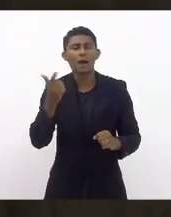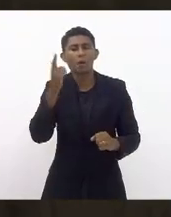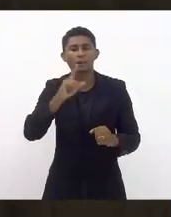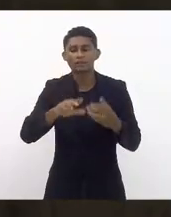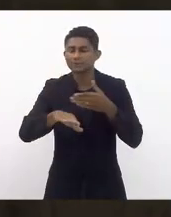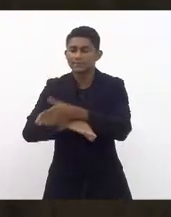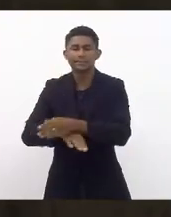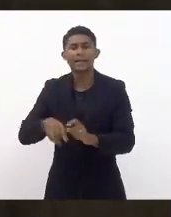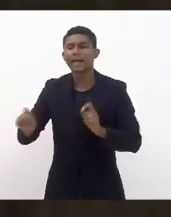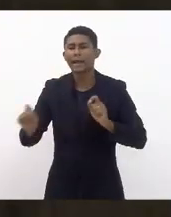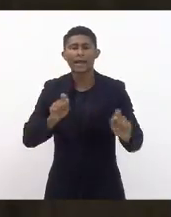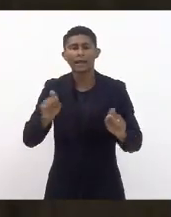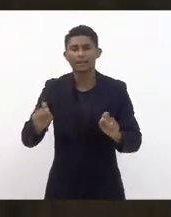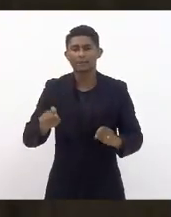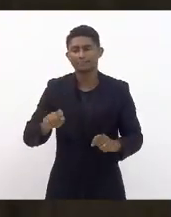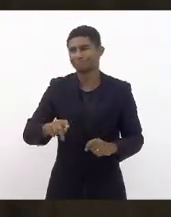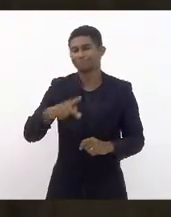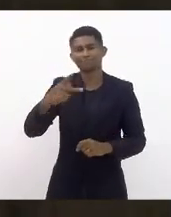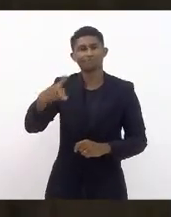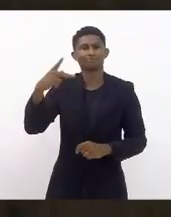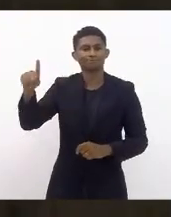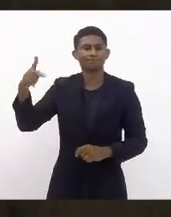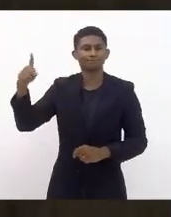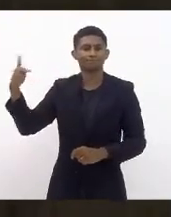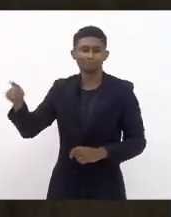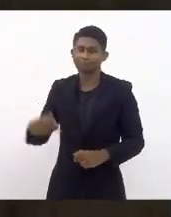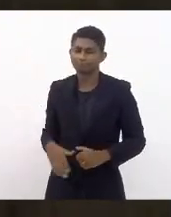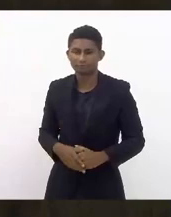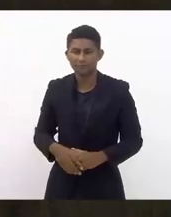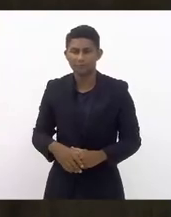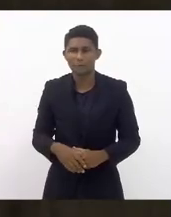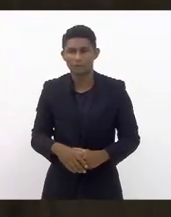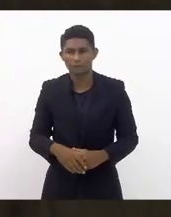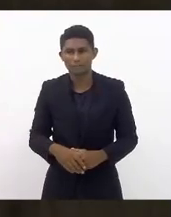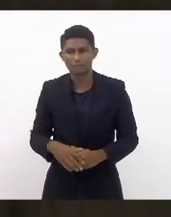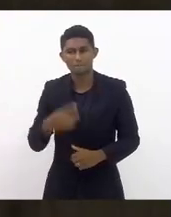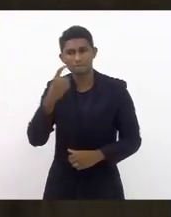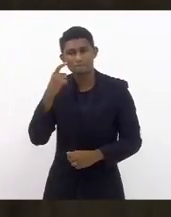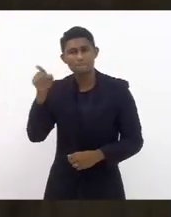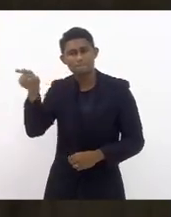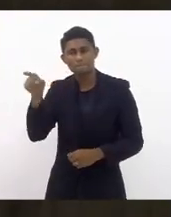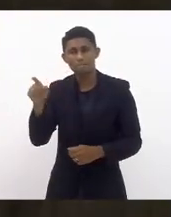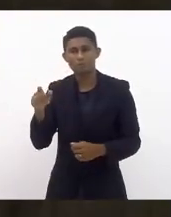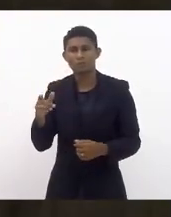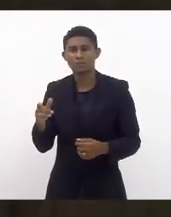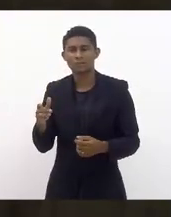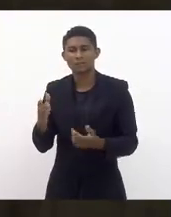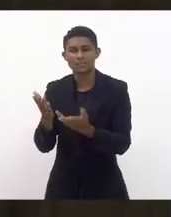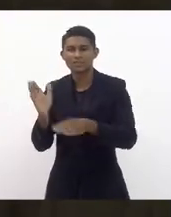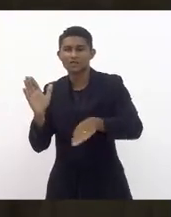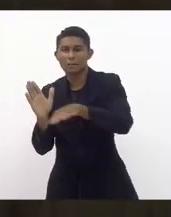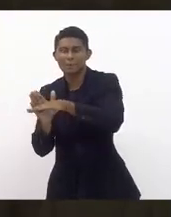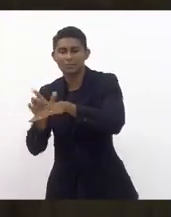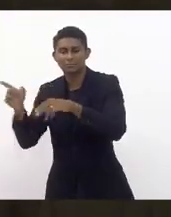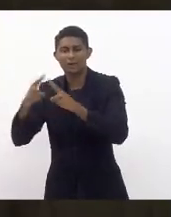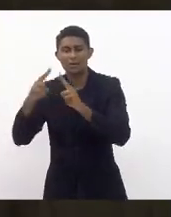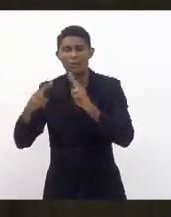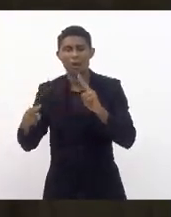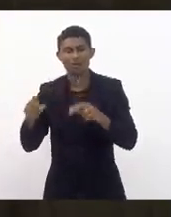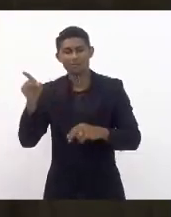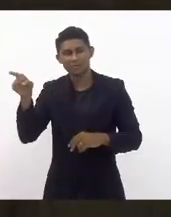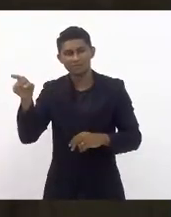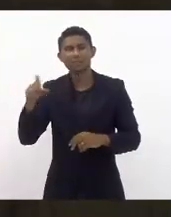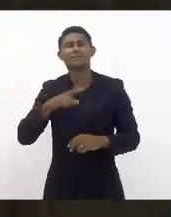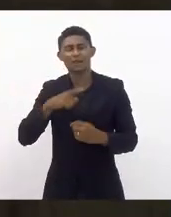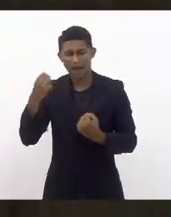Essa vaga vai ser deles, como sempre foi. Está lá no pátio do estacionamento da UERJ da UFRJ. Um monte